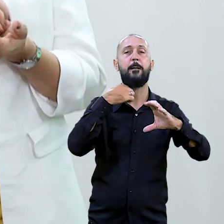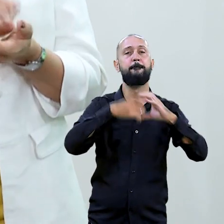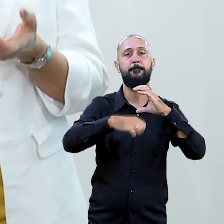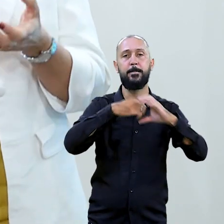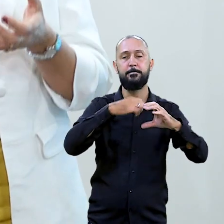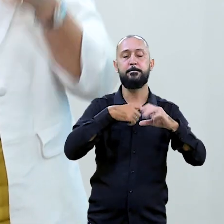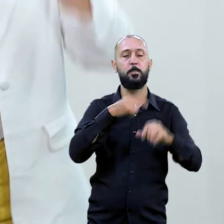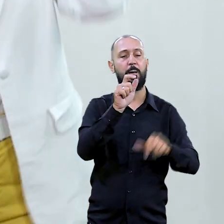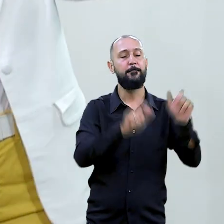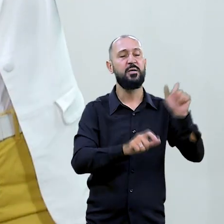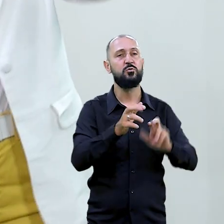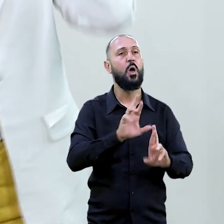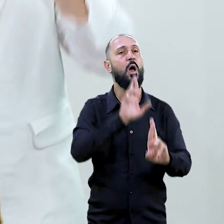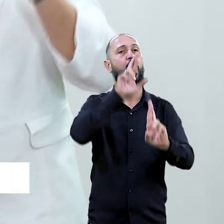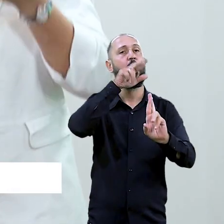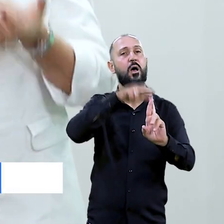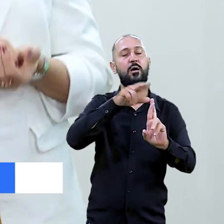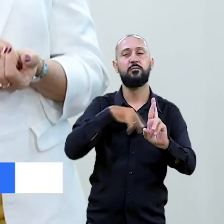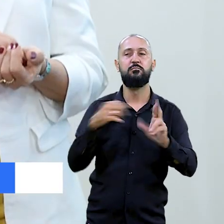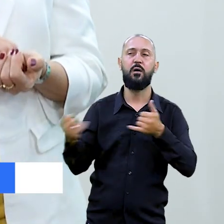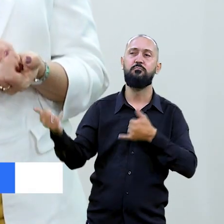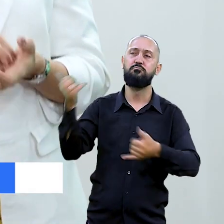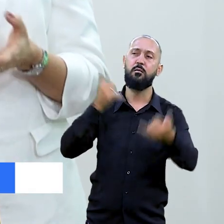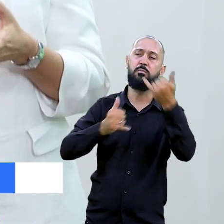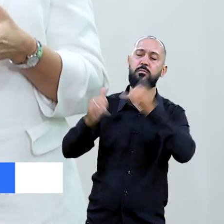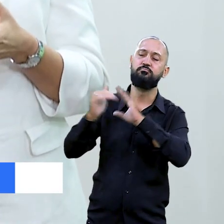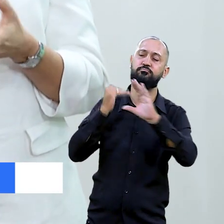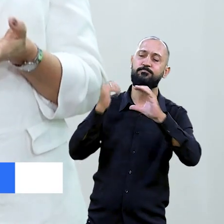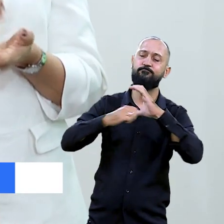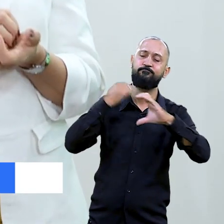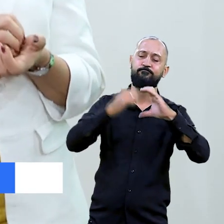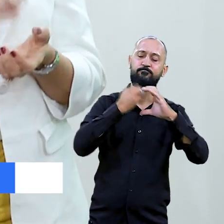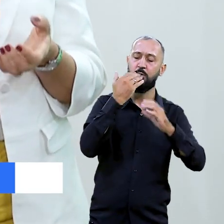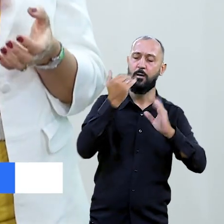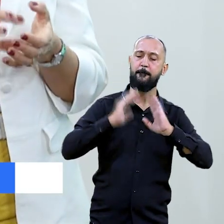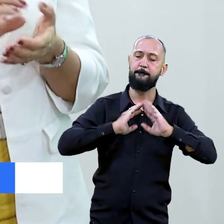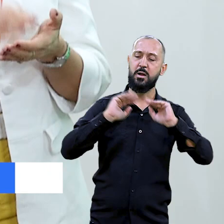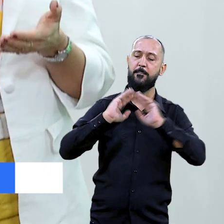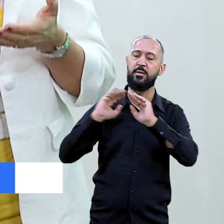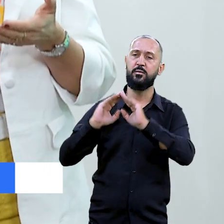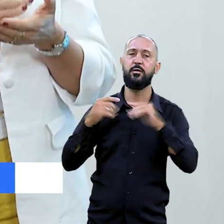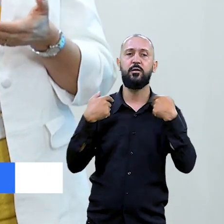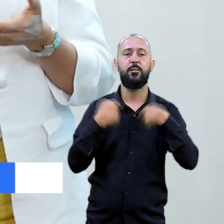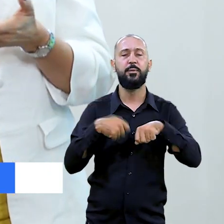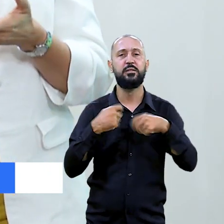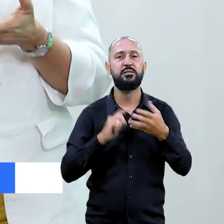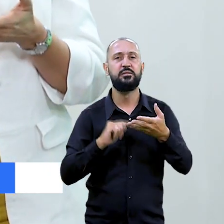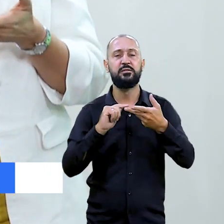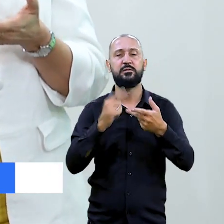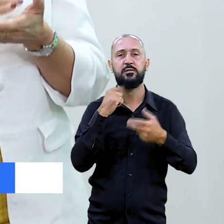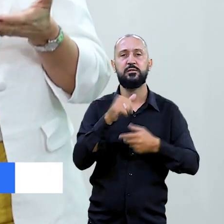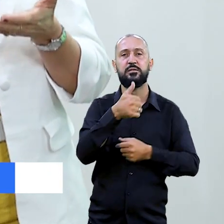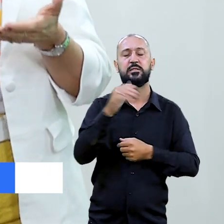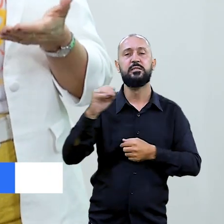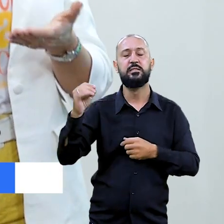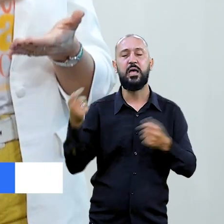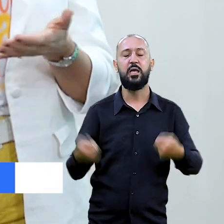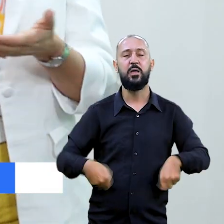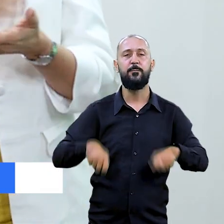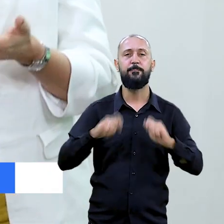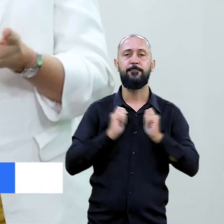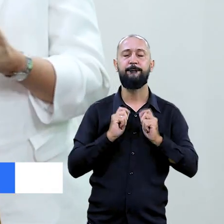um canal, que é o e-mail, e aí tem a pessoa responsável lá, que ela recebe todos esses e-mails com os pedidos já, assim, eu preciso